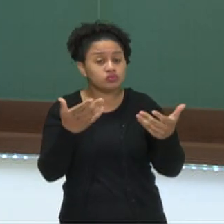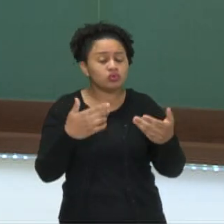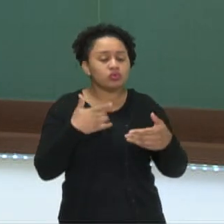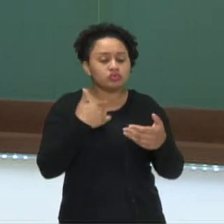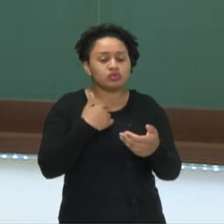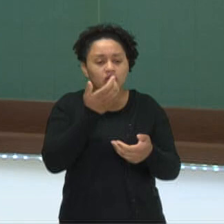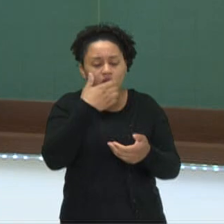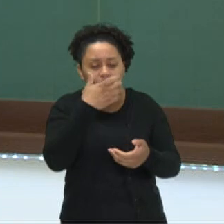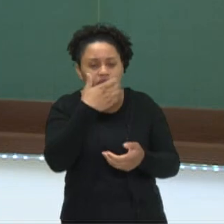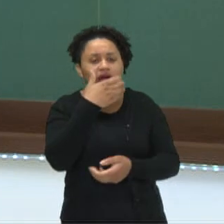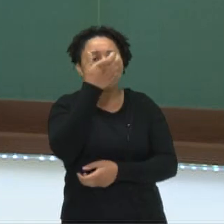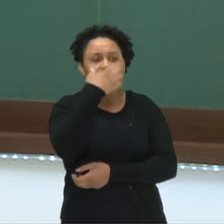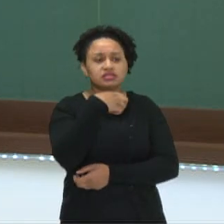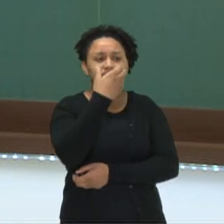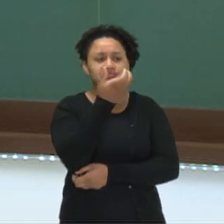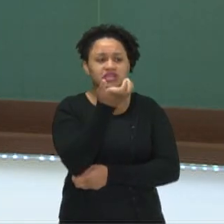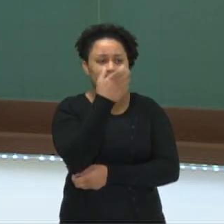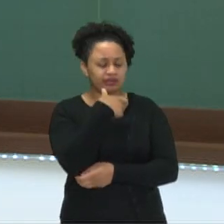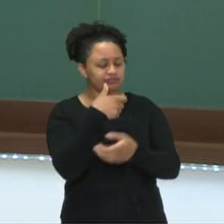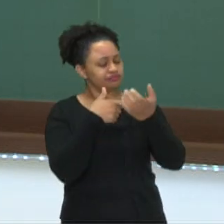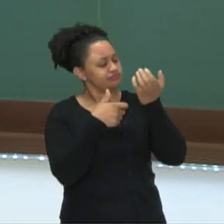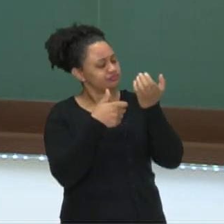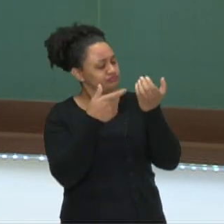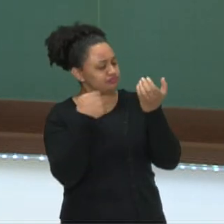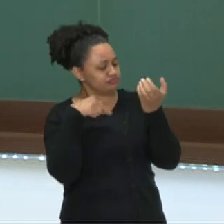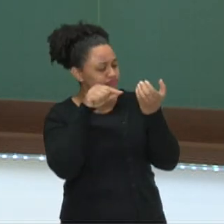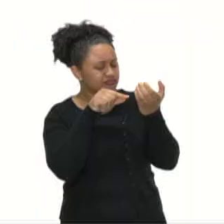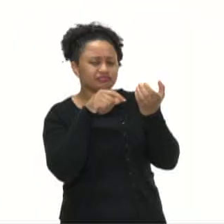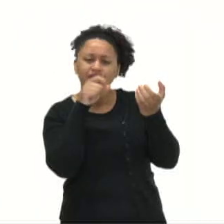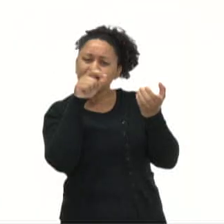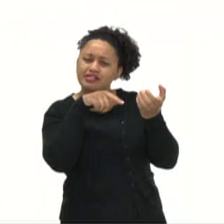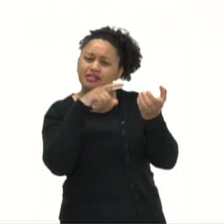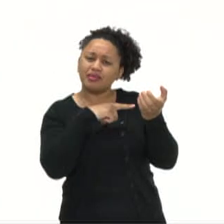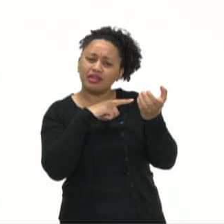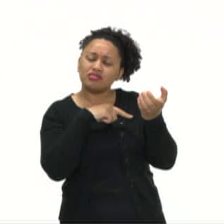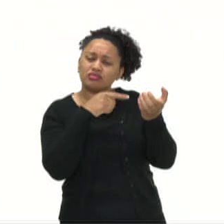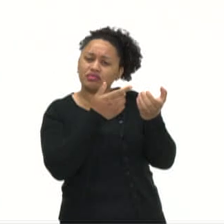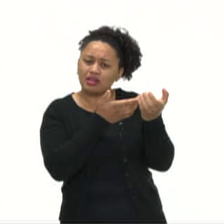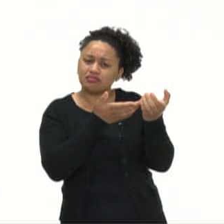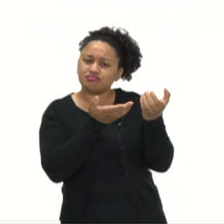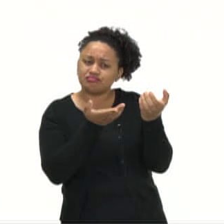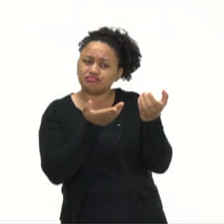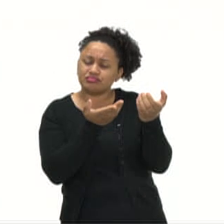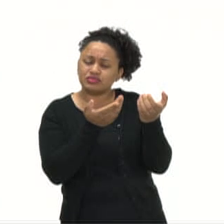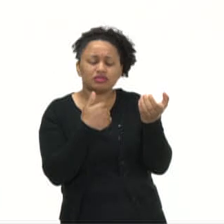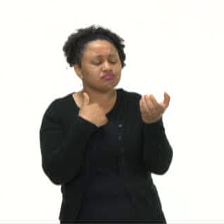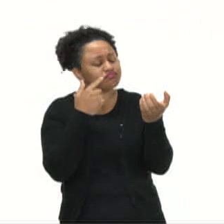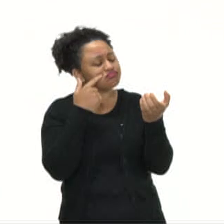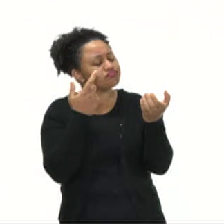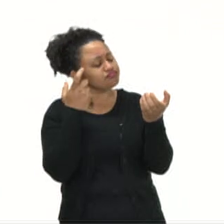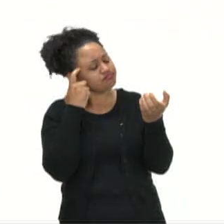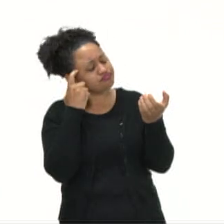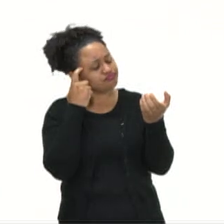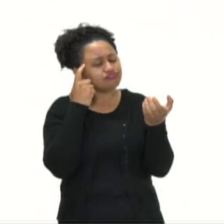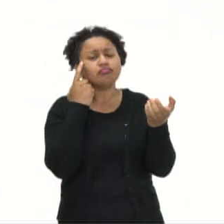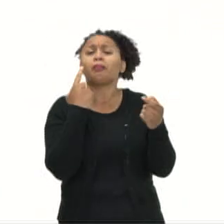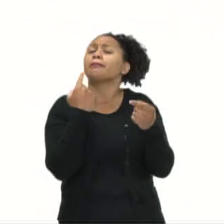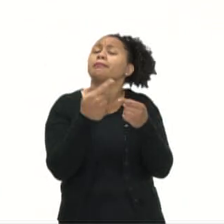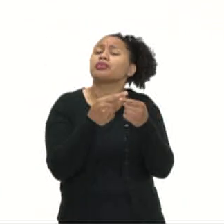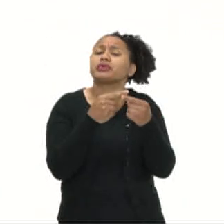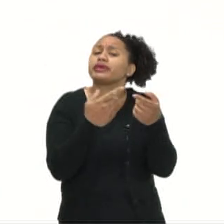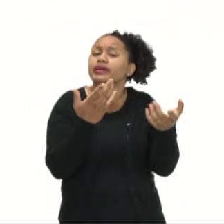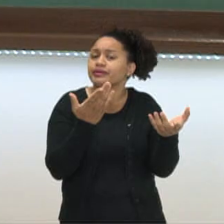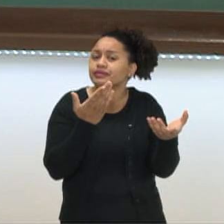você comeu a maçã ali como a Paulinha aqui, ó, saboreando essa deliciosa maçã e você observa ali a semente dentro